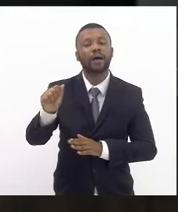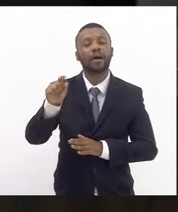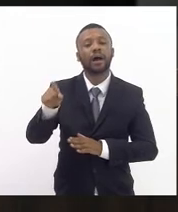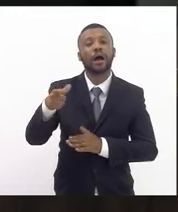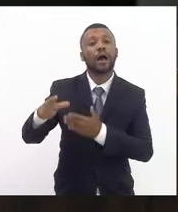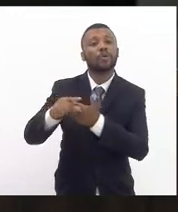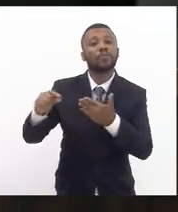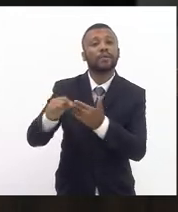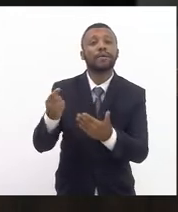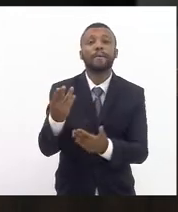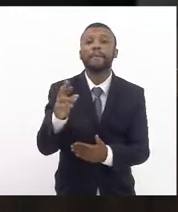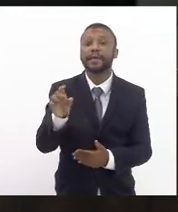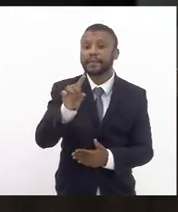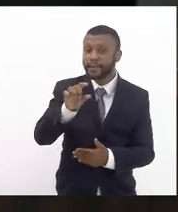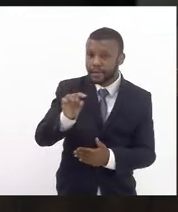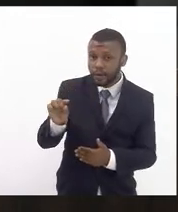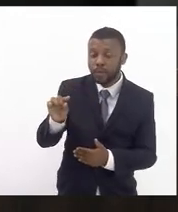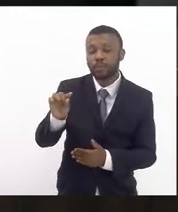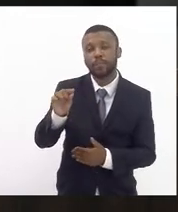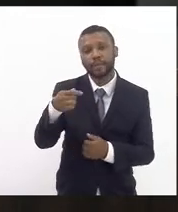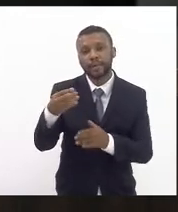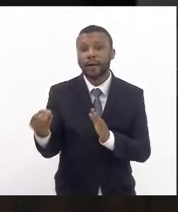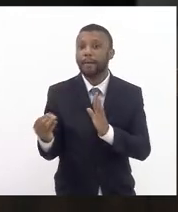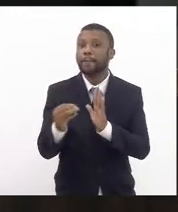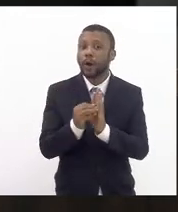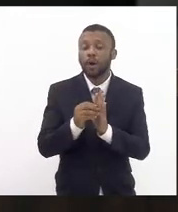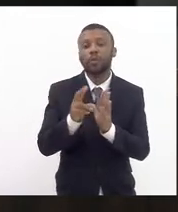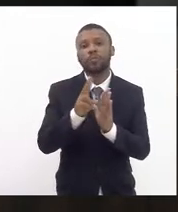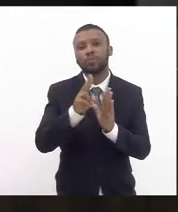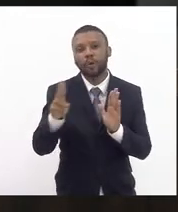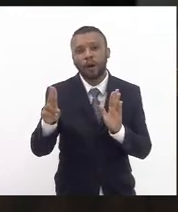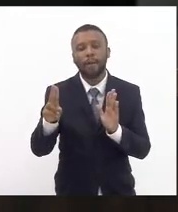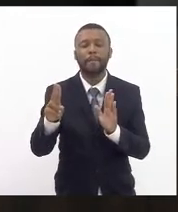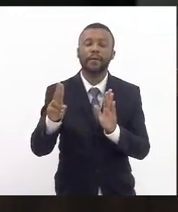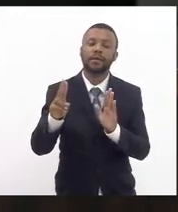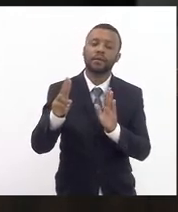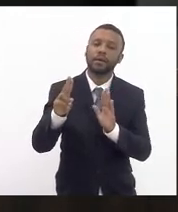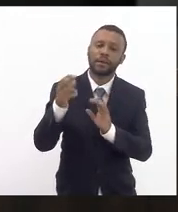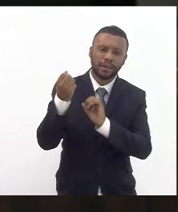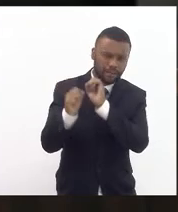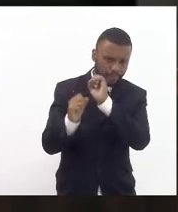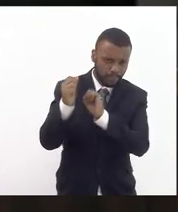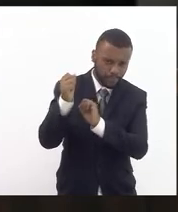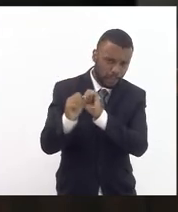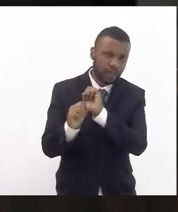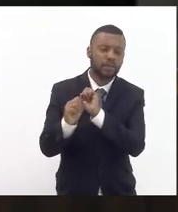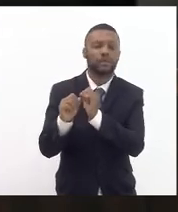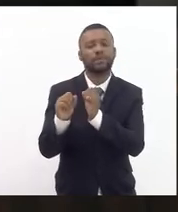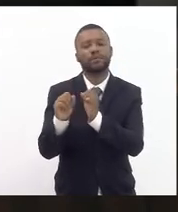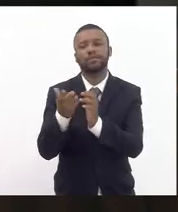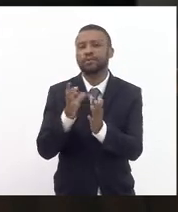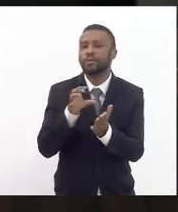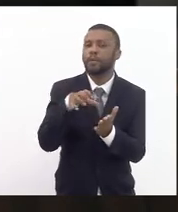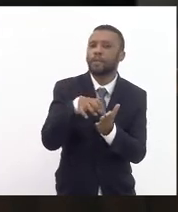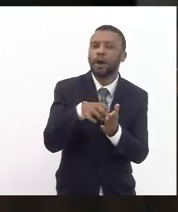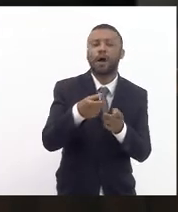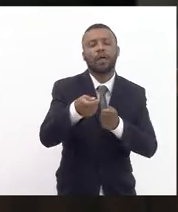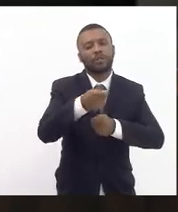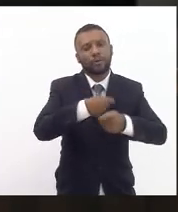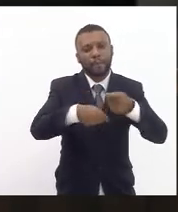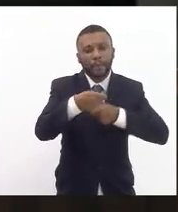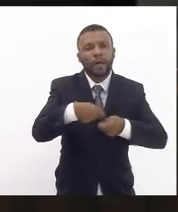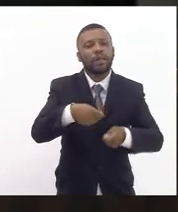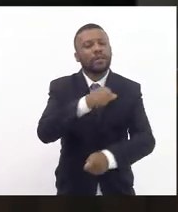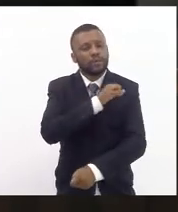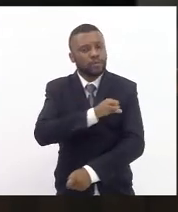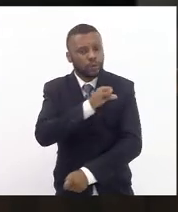dispõe sobre a obrigatoriedade de constar o nome fantasia na nota fiscal emitida por empresas nos setores de comércio e prestação de serviços no âmbito do Estado